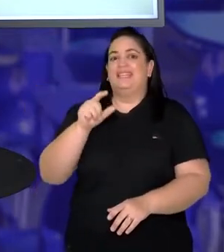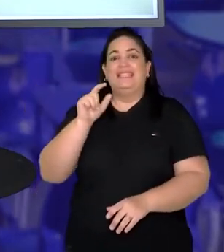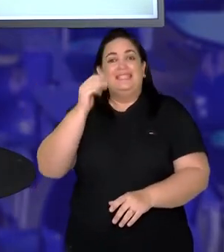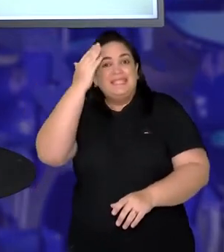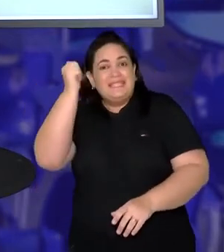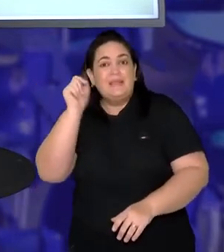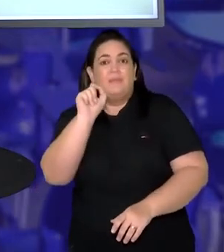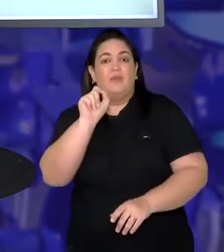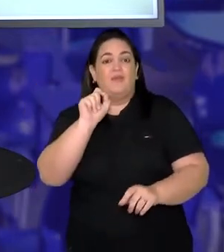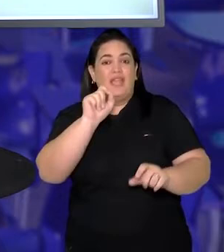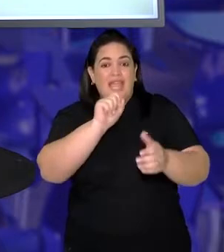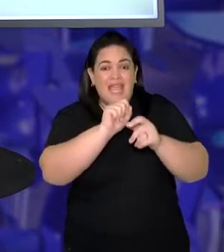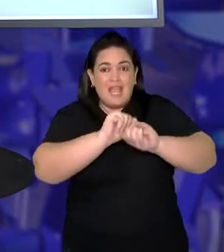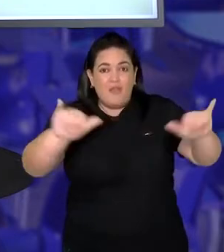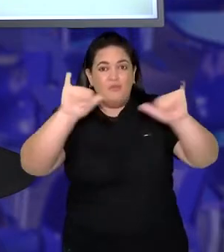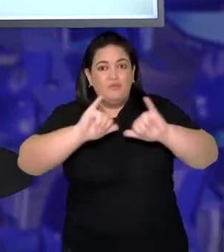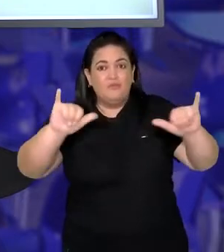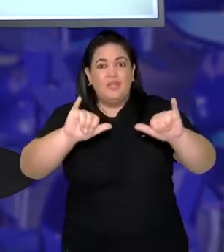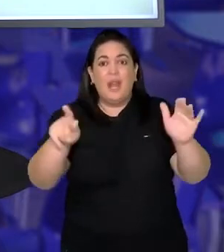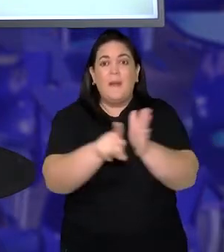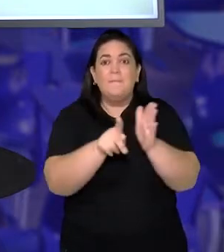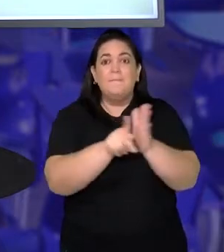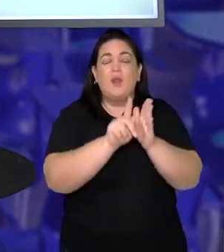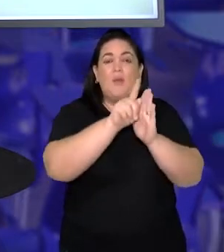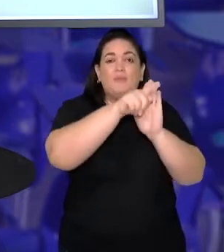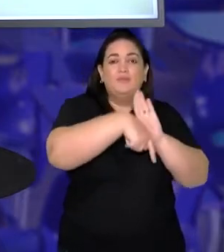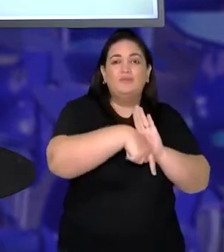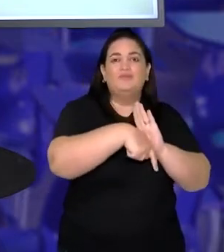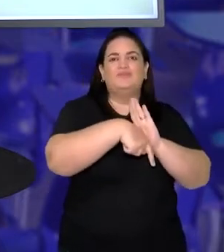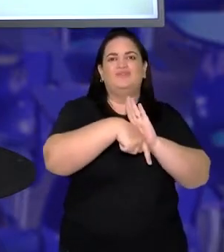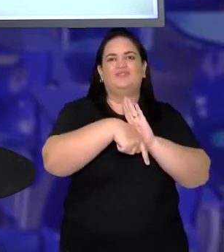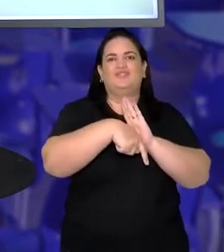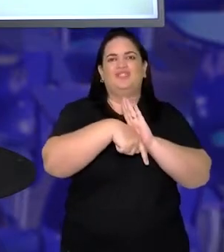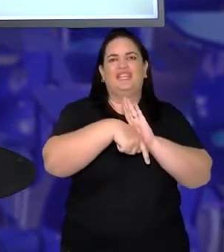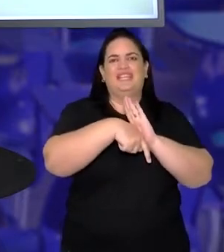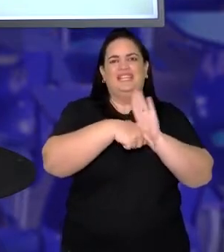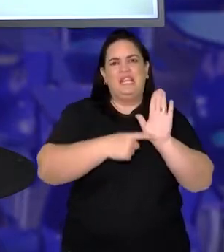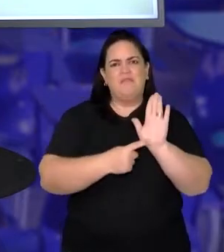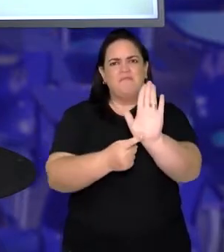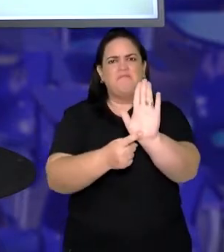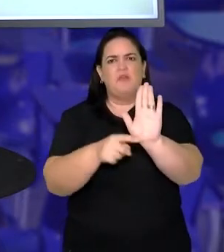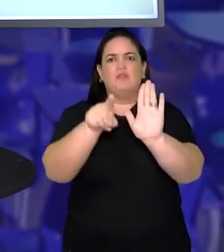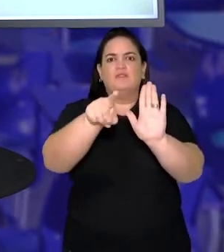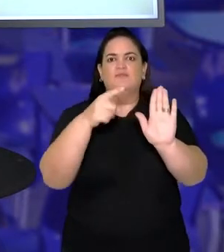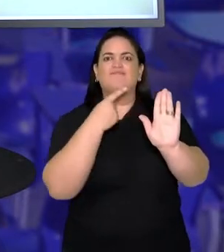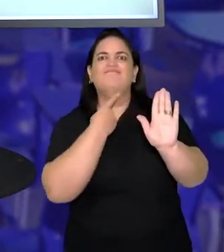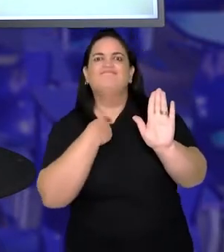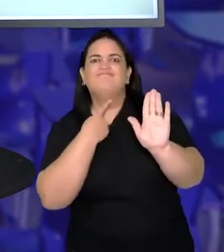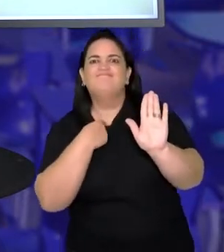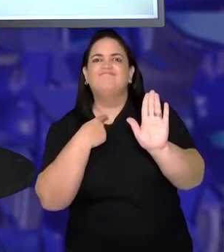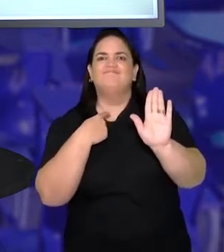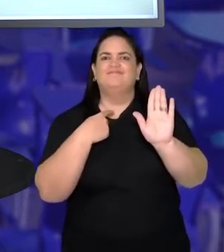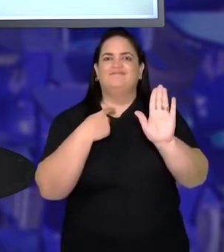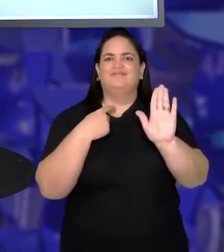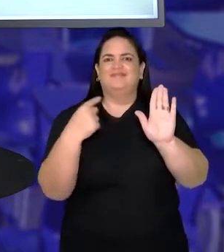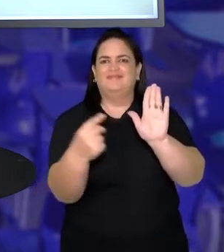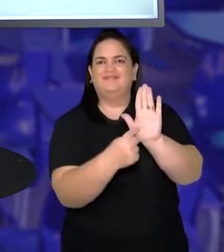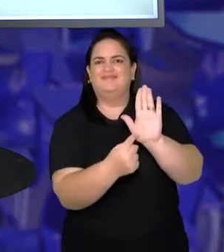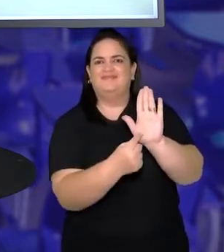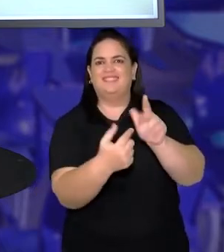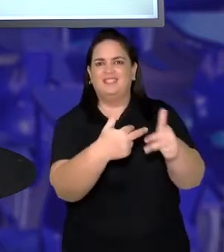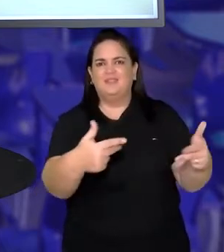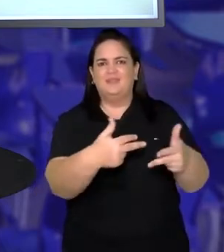que os anúncios fazem parte de um gênero textual bem direcionado a instigar o desejo, só que você